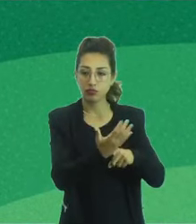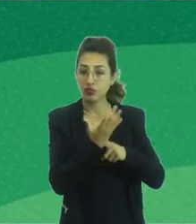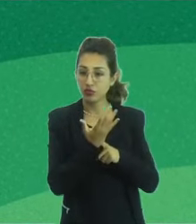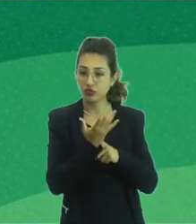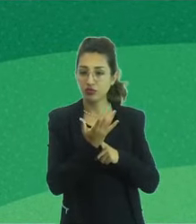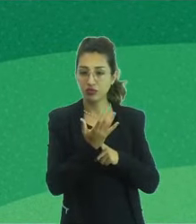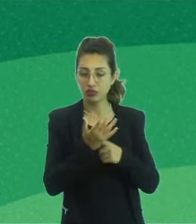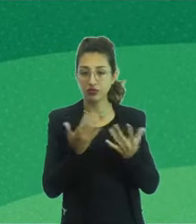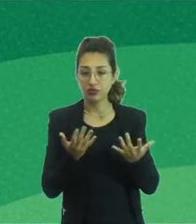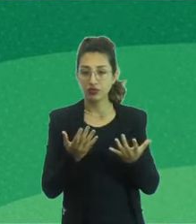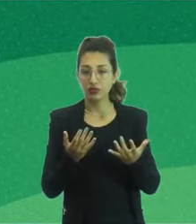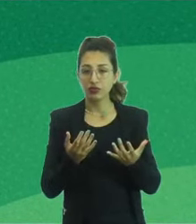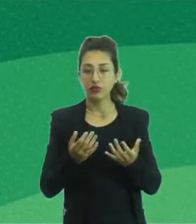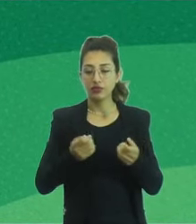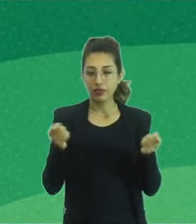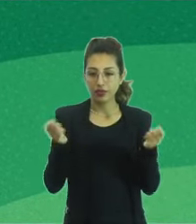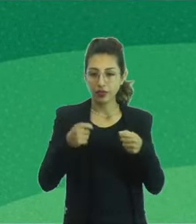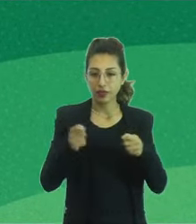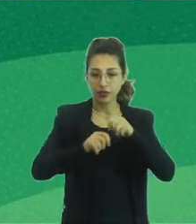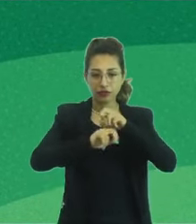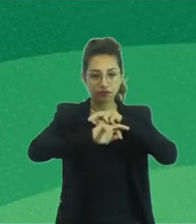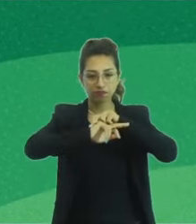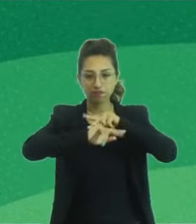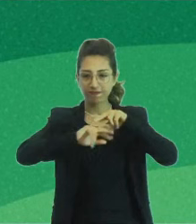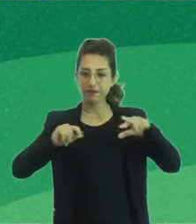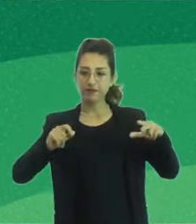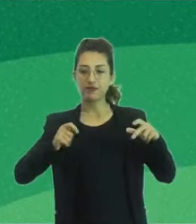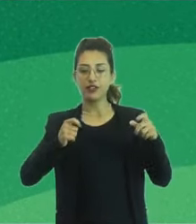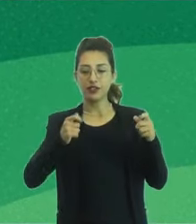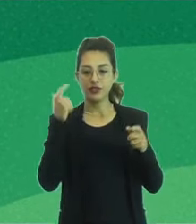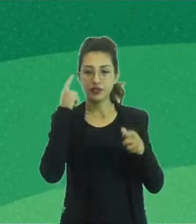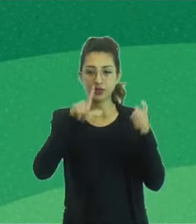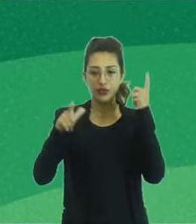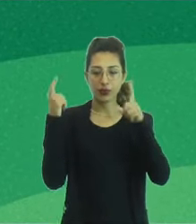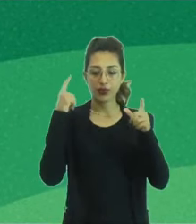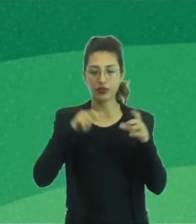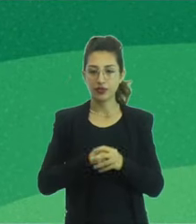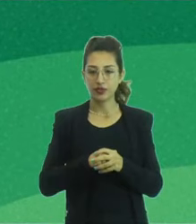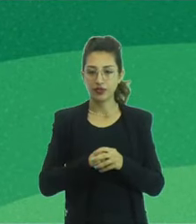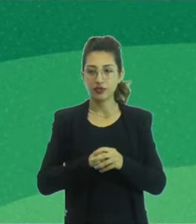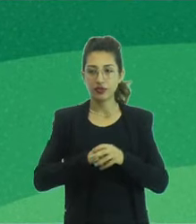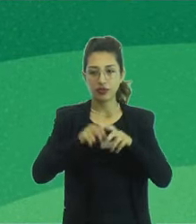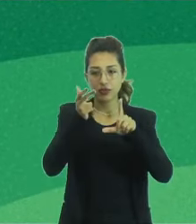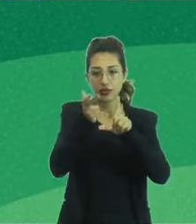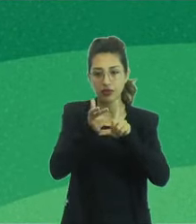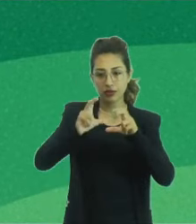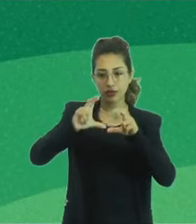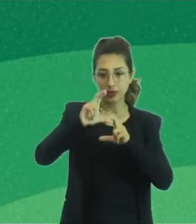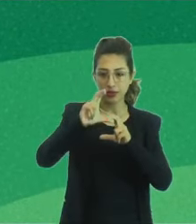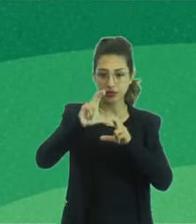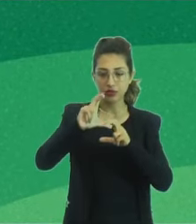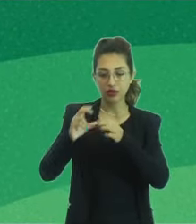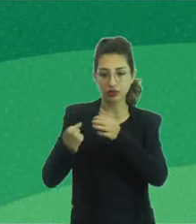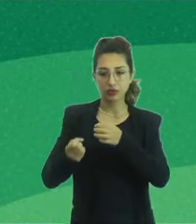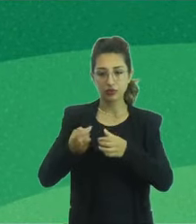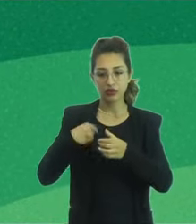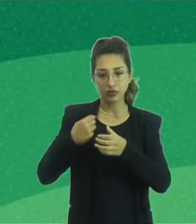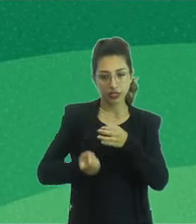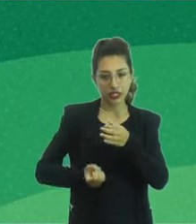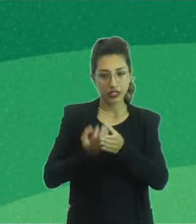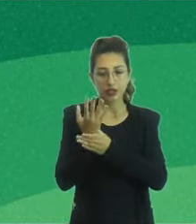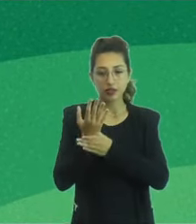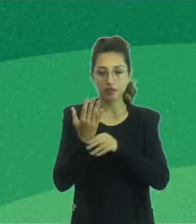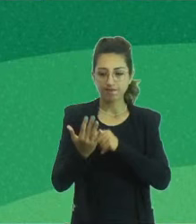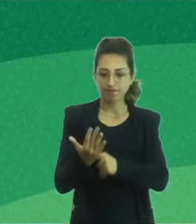só Nara mente e de várias outras formas então uma live de pai tão nasce como esse Refúgio para mim de tentar